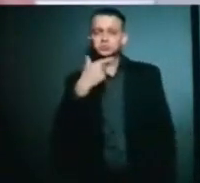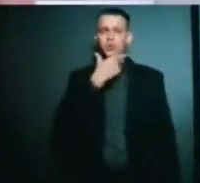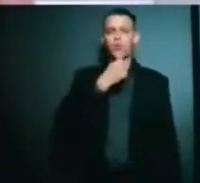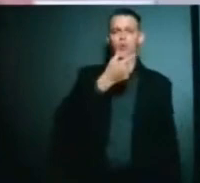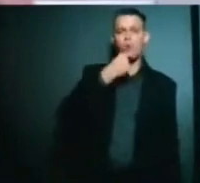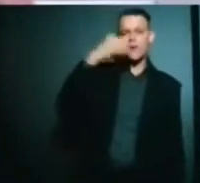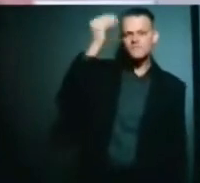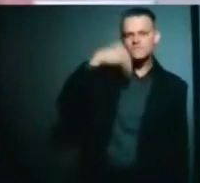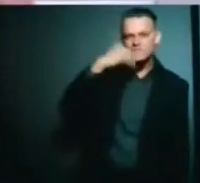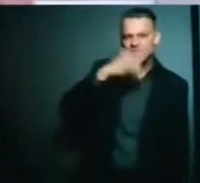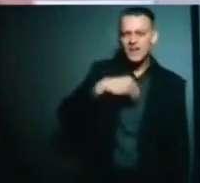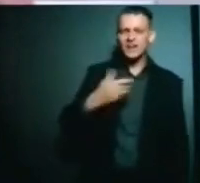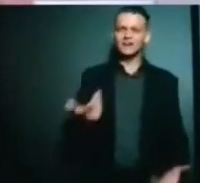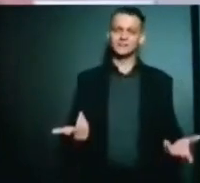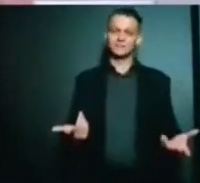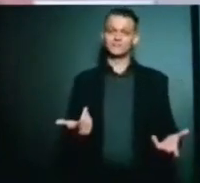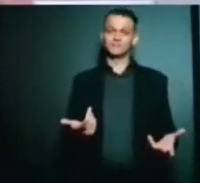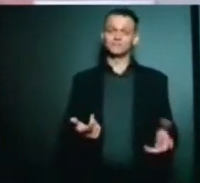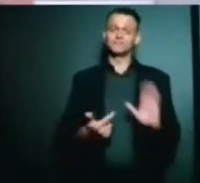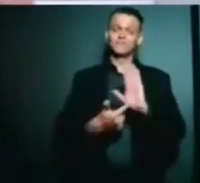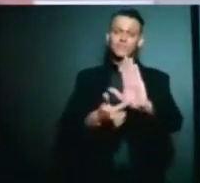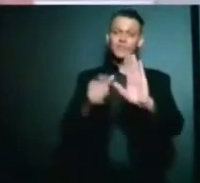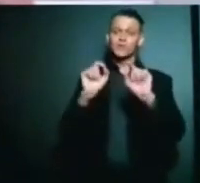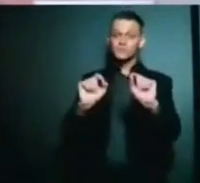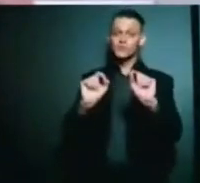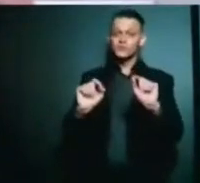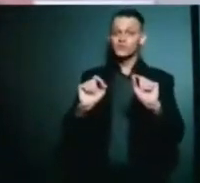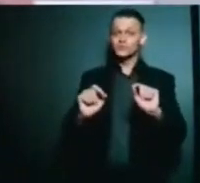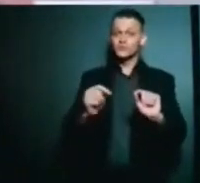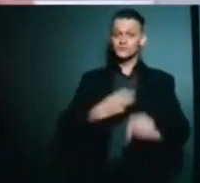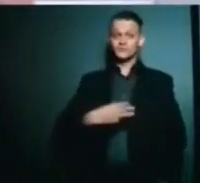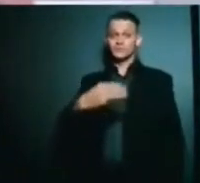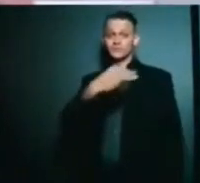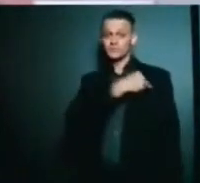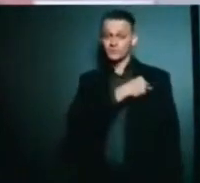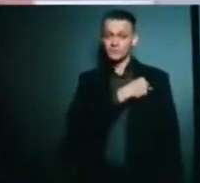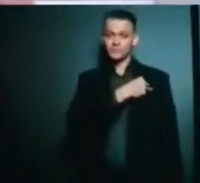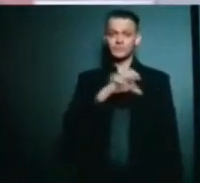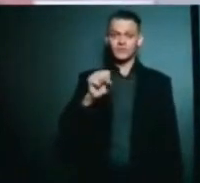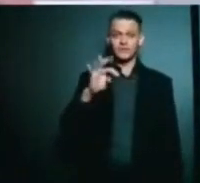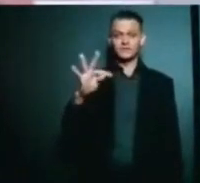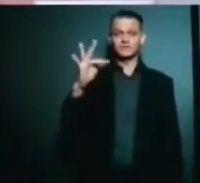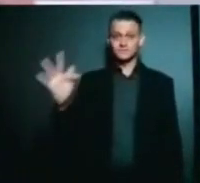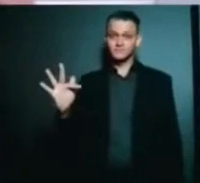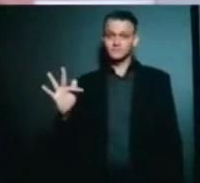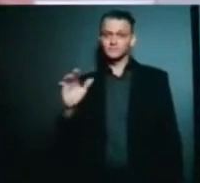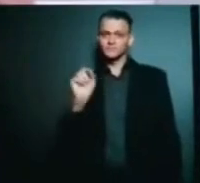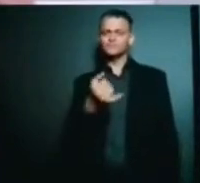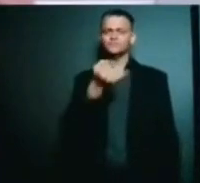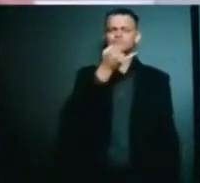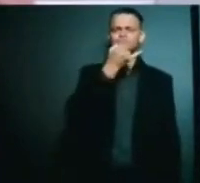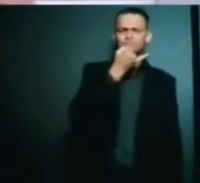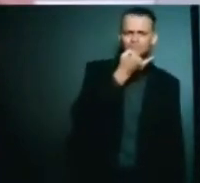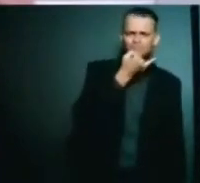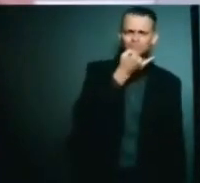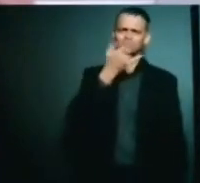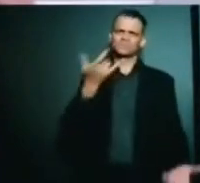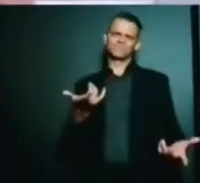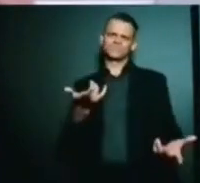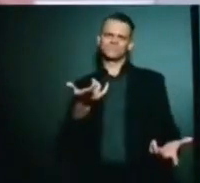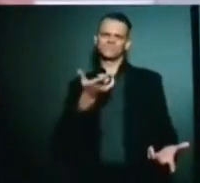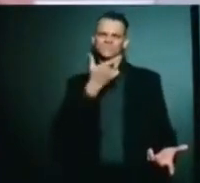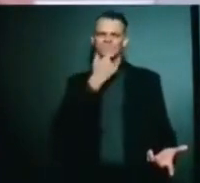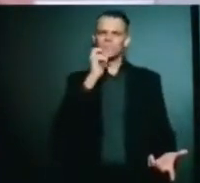fiquem frágeis, acaba fazendo com que o ministro do Supremo Tribunal Federal se chateie com uma charge e